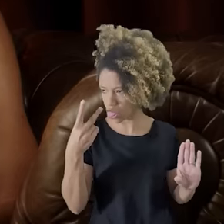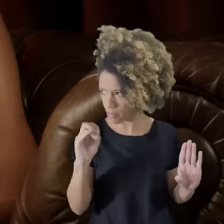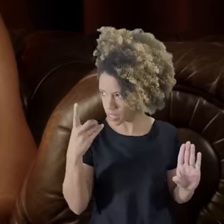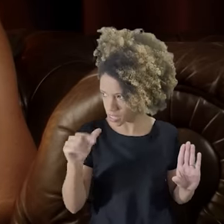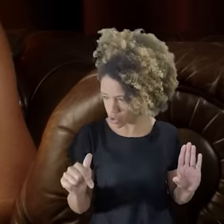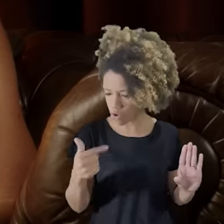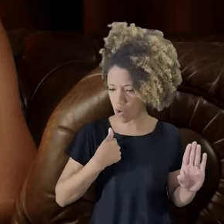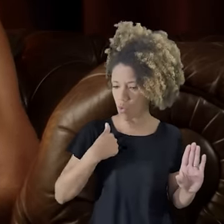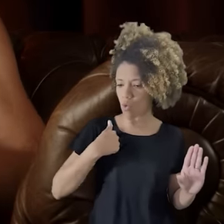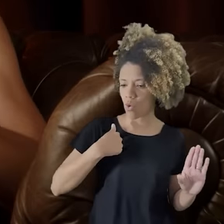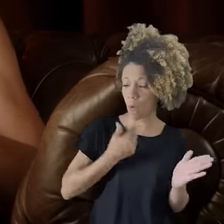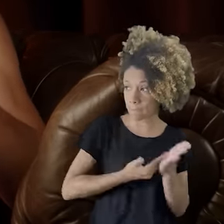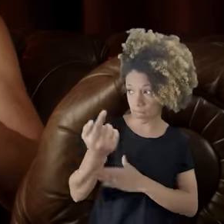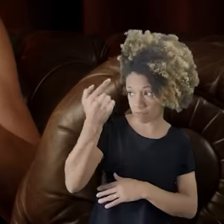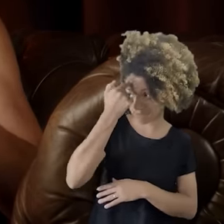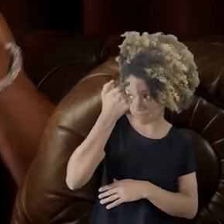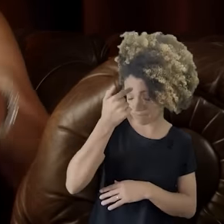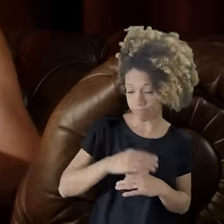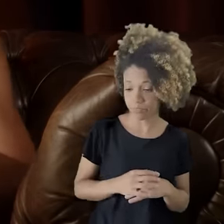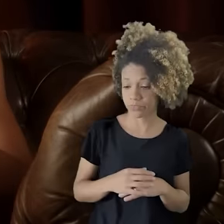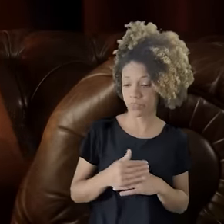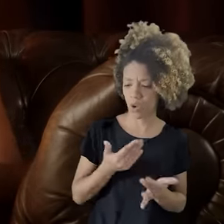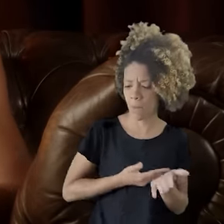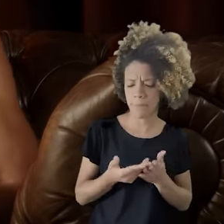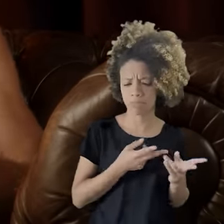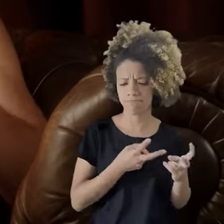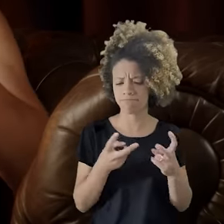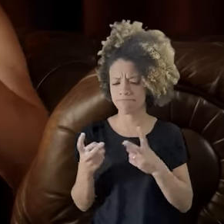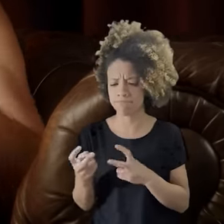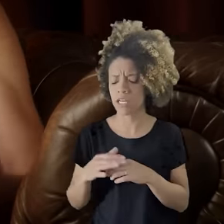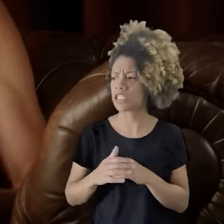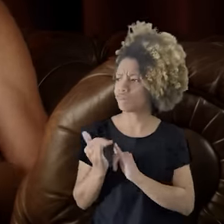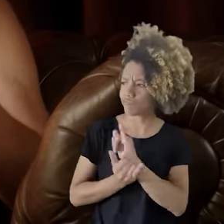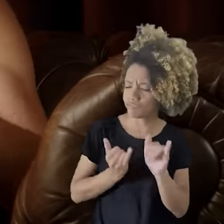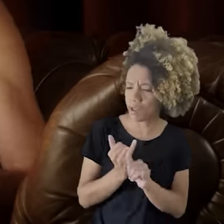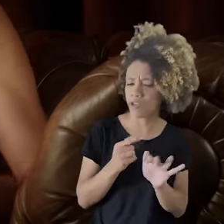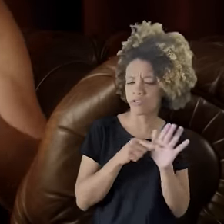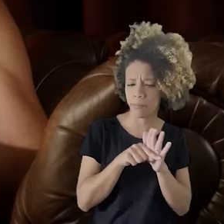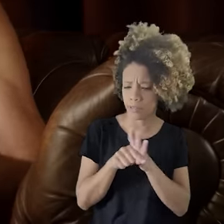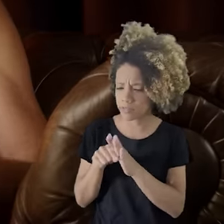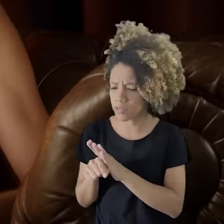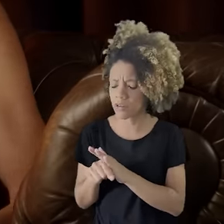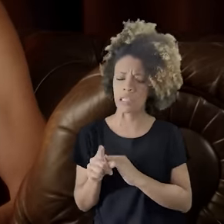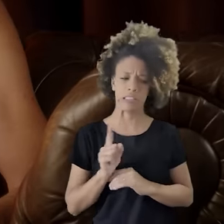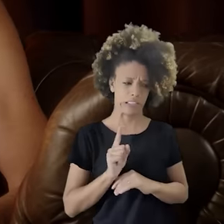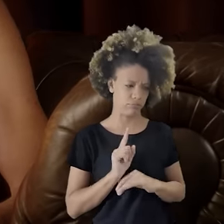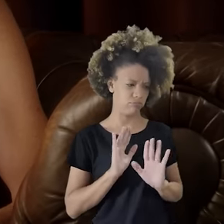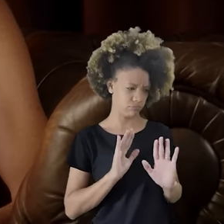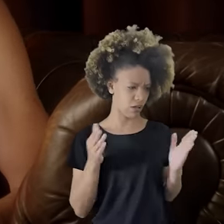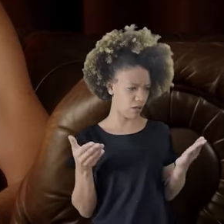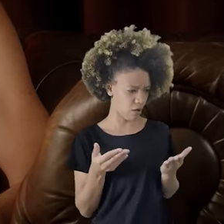a colocar na minha cabeça que eu eu comecei a olhar mais essa parte de internet que pesquisar porque eu falei não